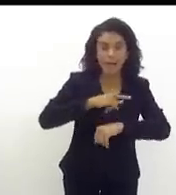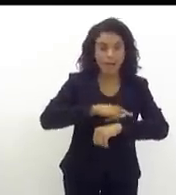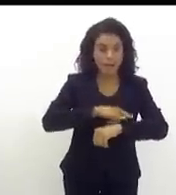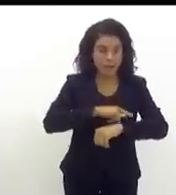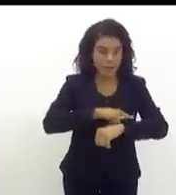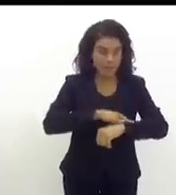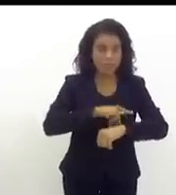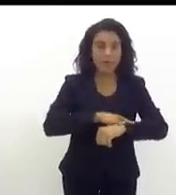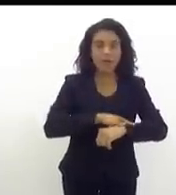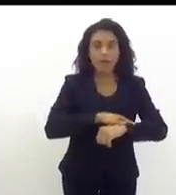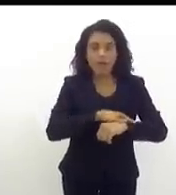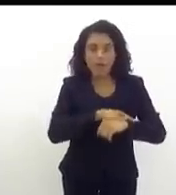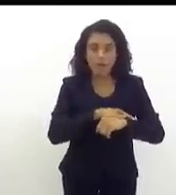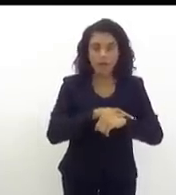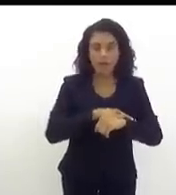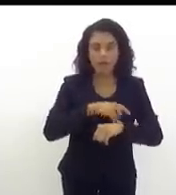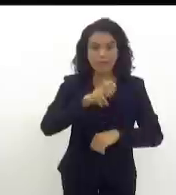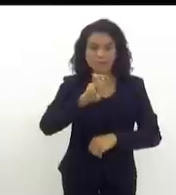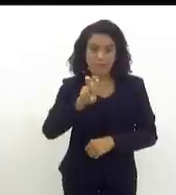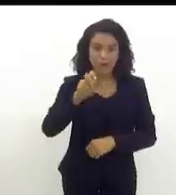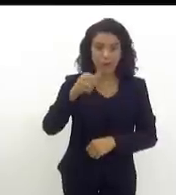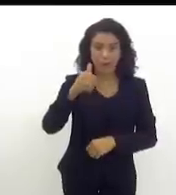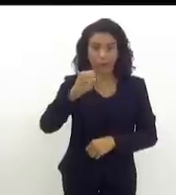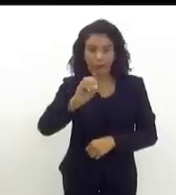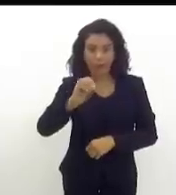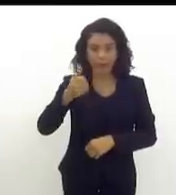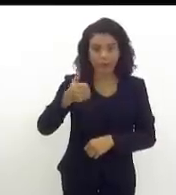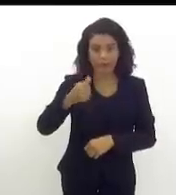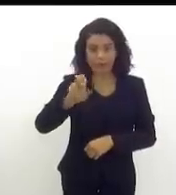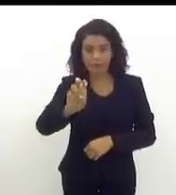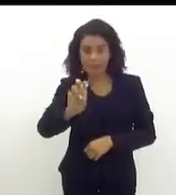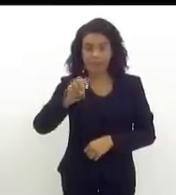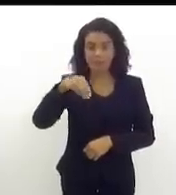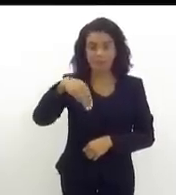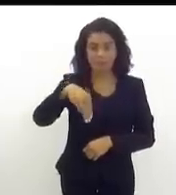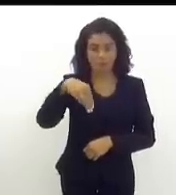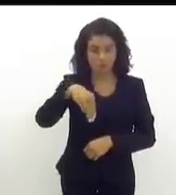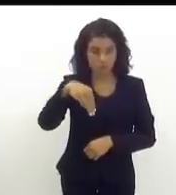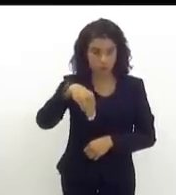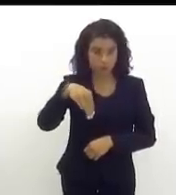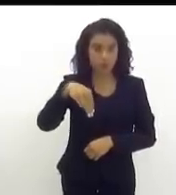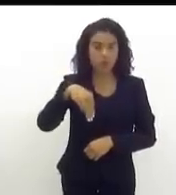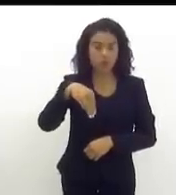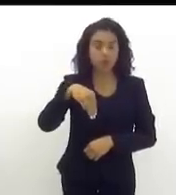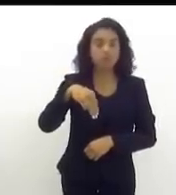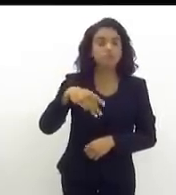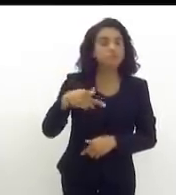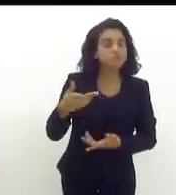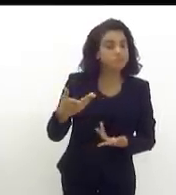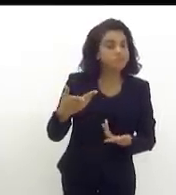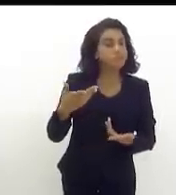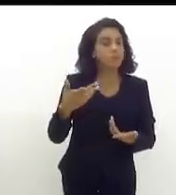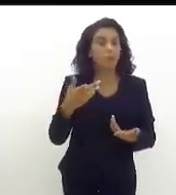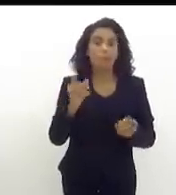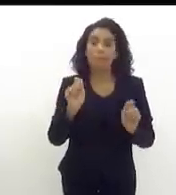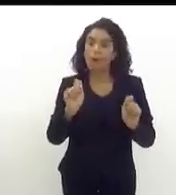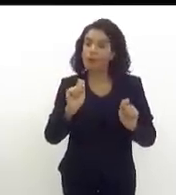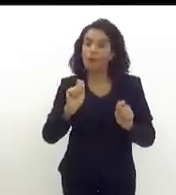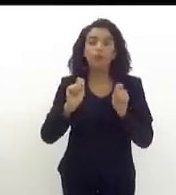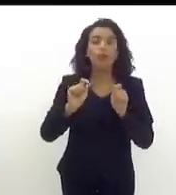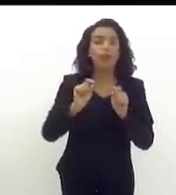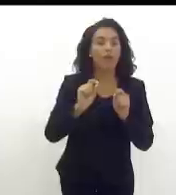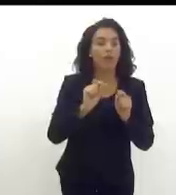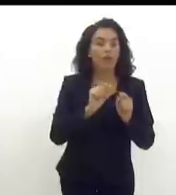e ficavam 5 10 15 minutos podendo haver uma fraude